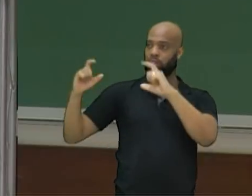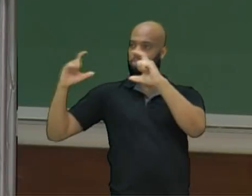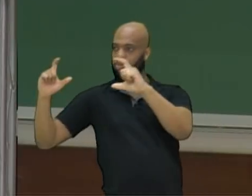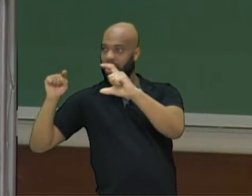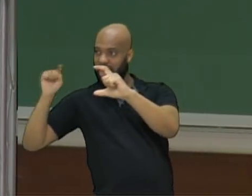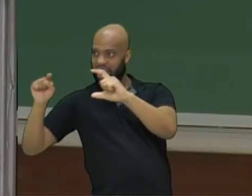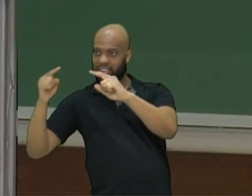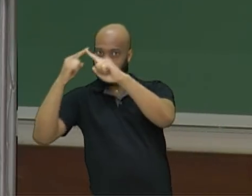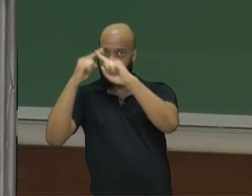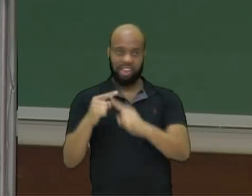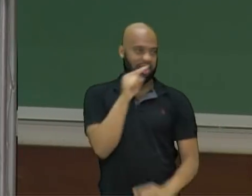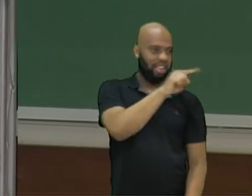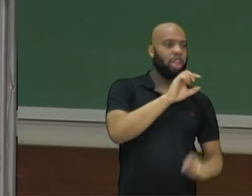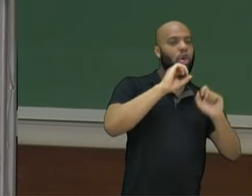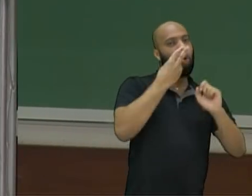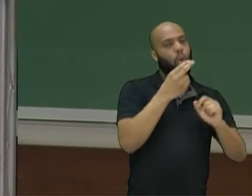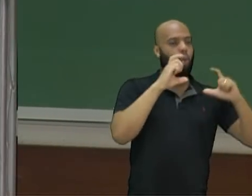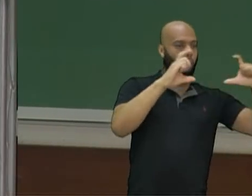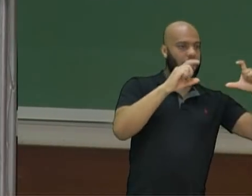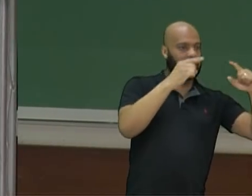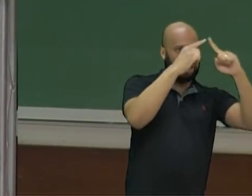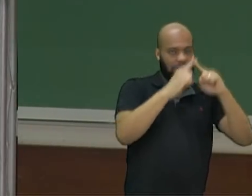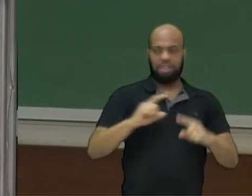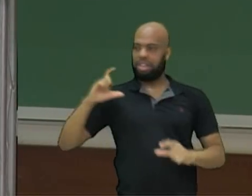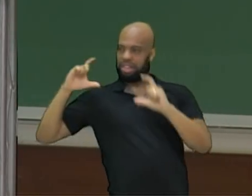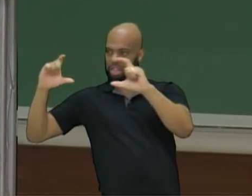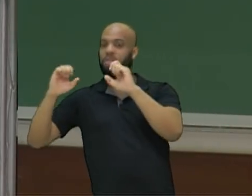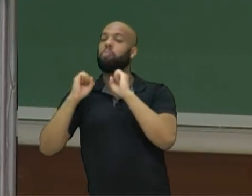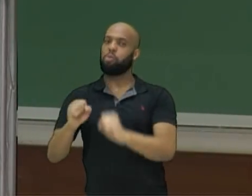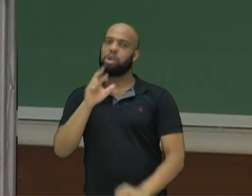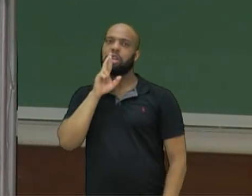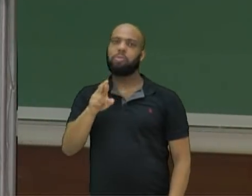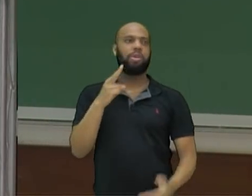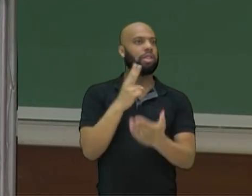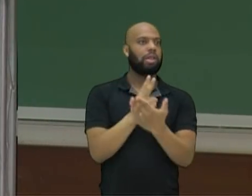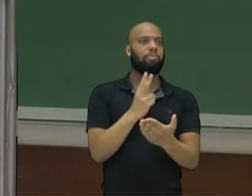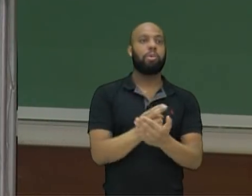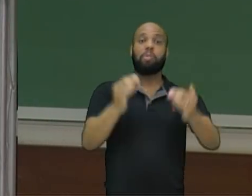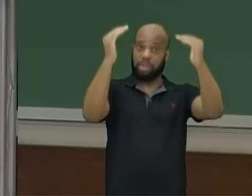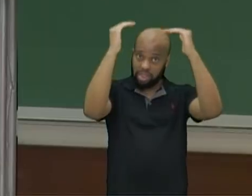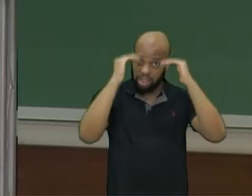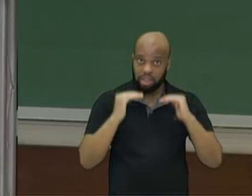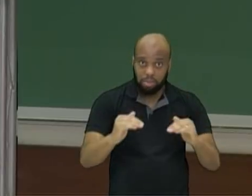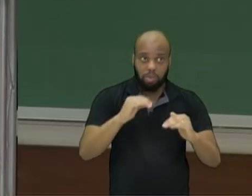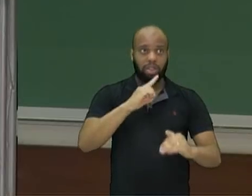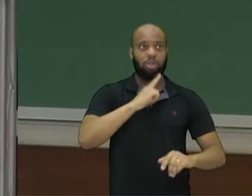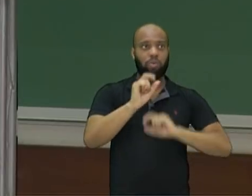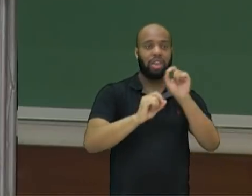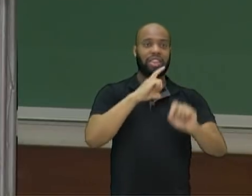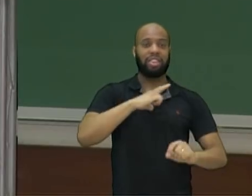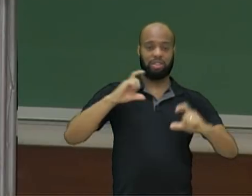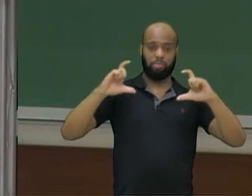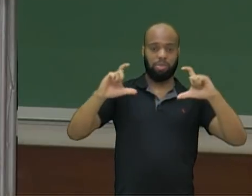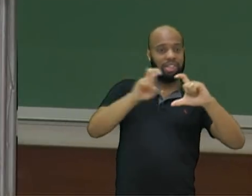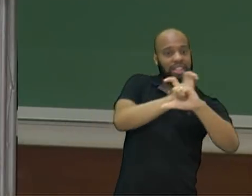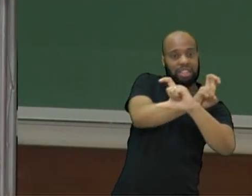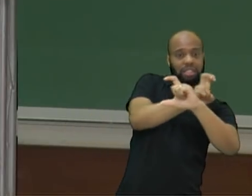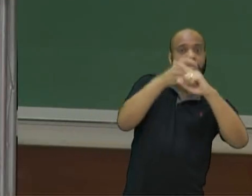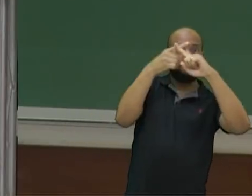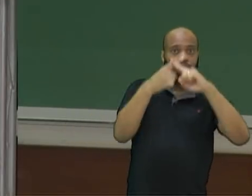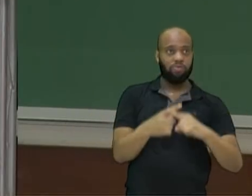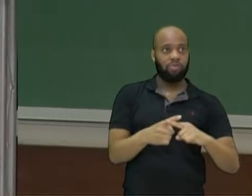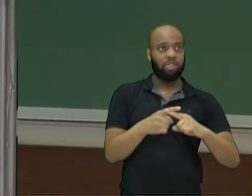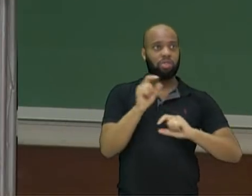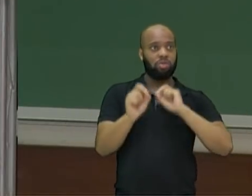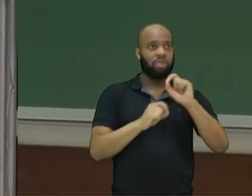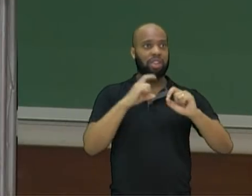A ordem aí não vai alterar o resultado. Aqui embaixo eu tenho que 5 está multiplicando por x